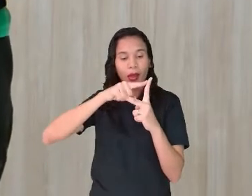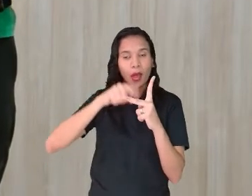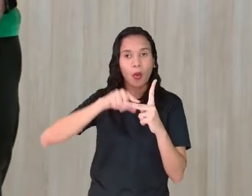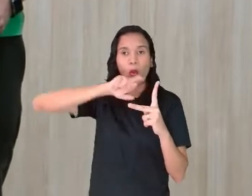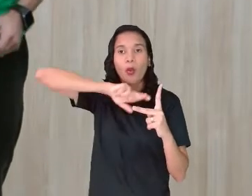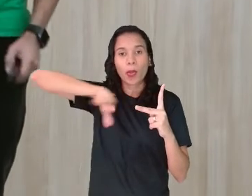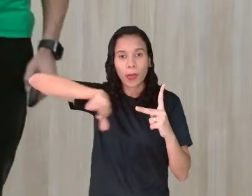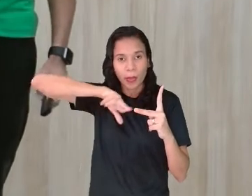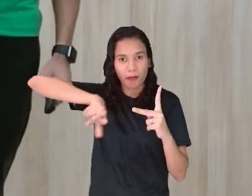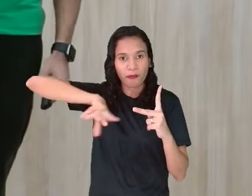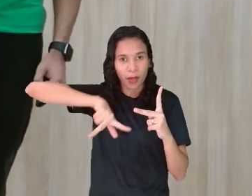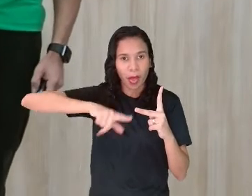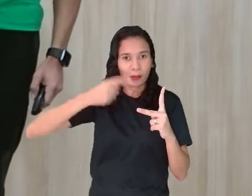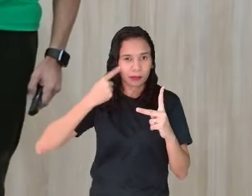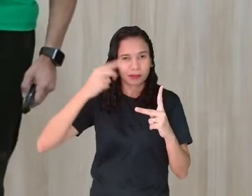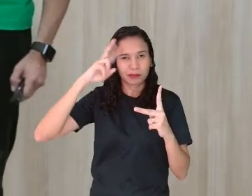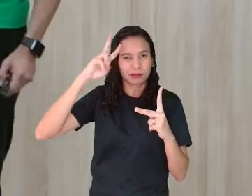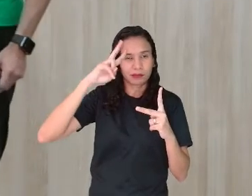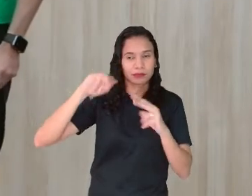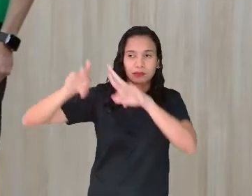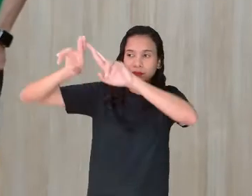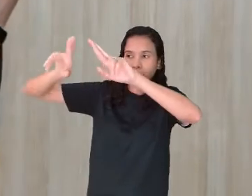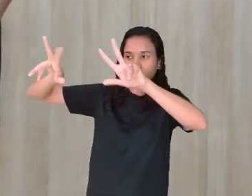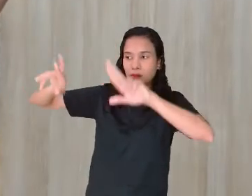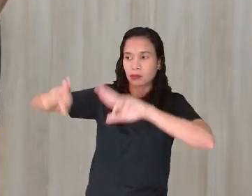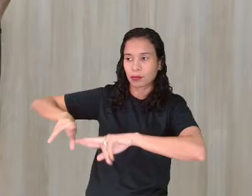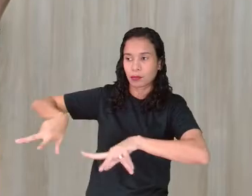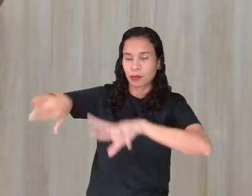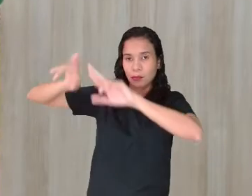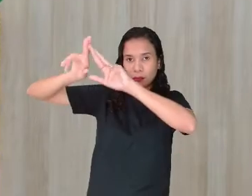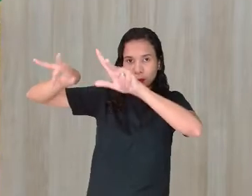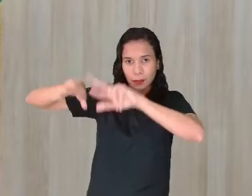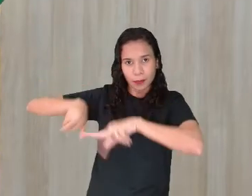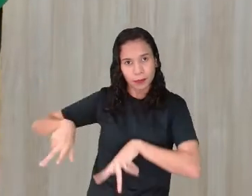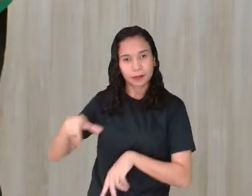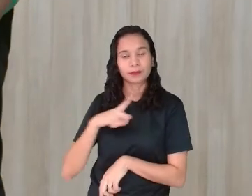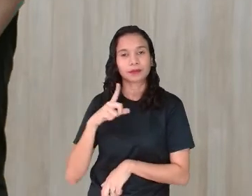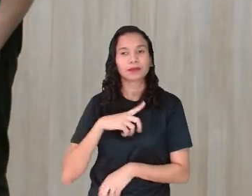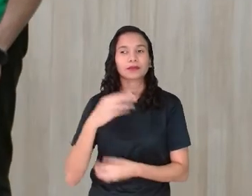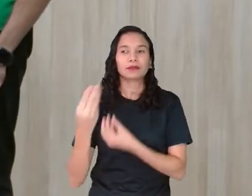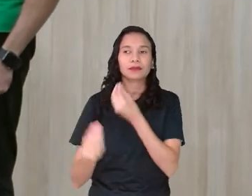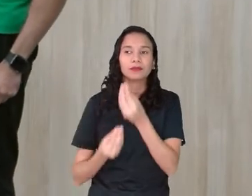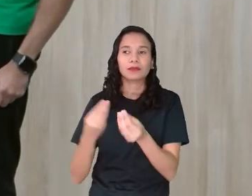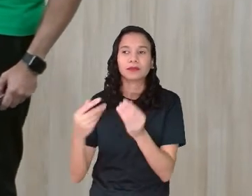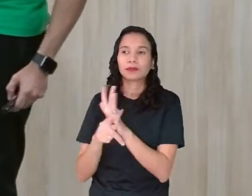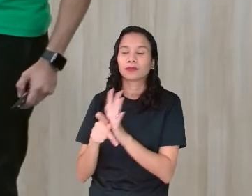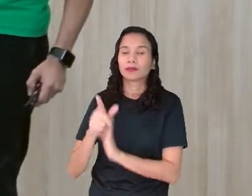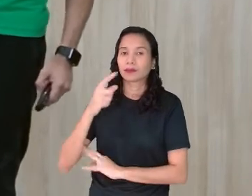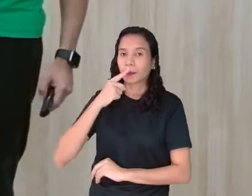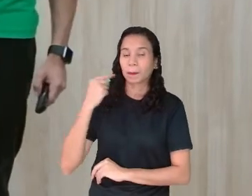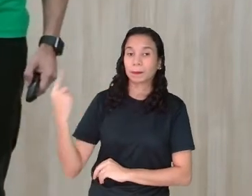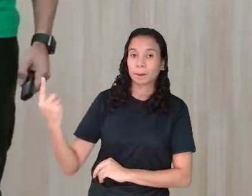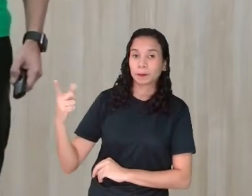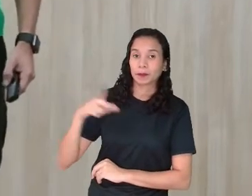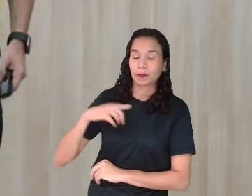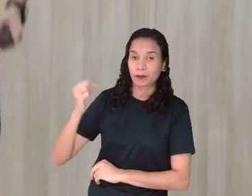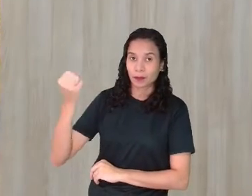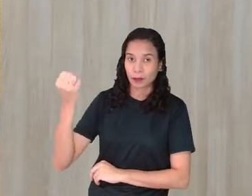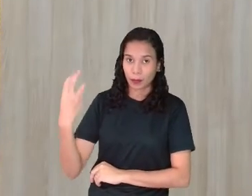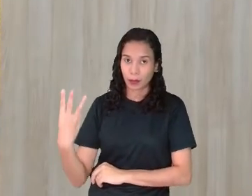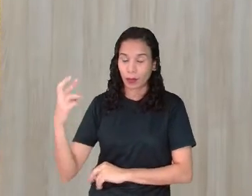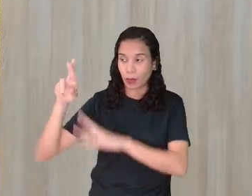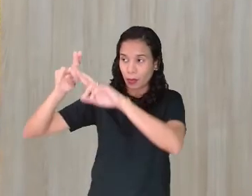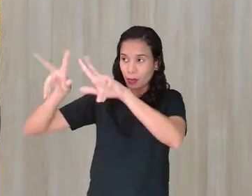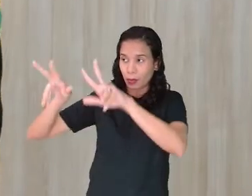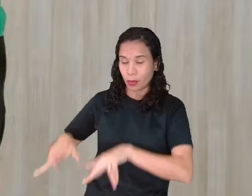diferentes. 3 ângulos de medidas distintas. Então, se eu tenho aí 3 ângulos de medidas distintas,